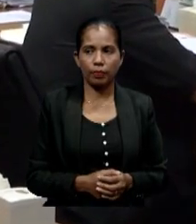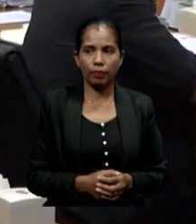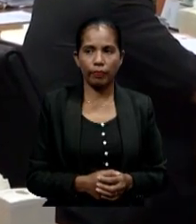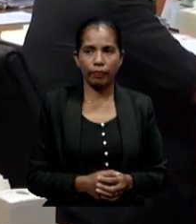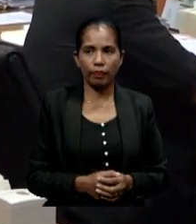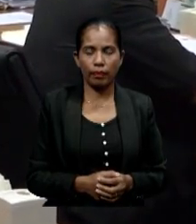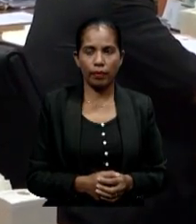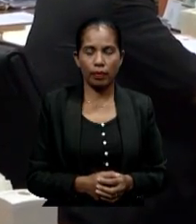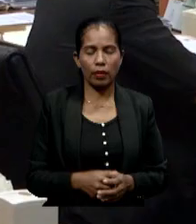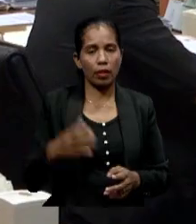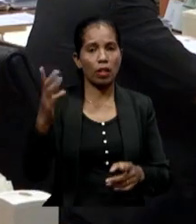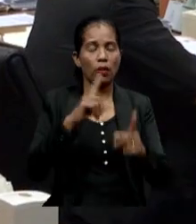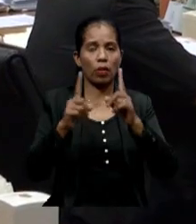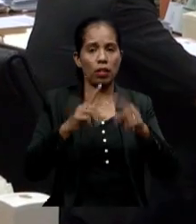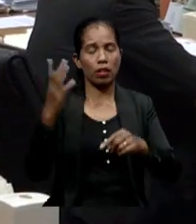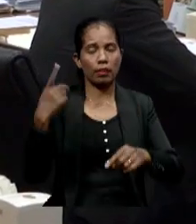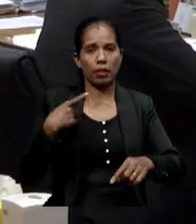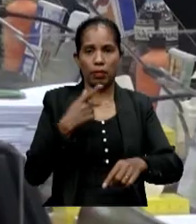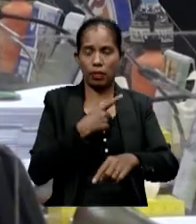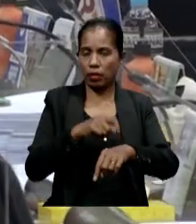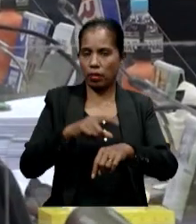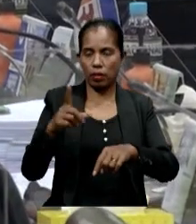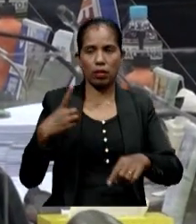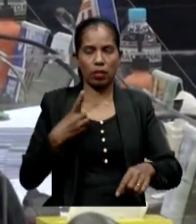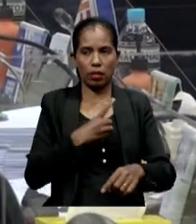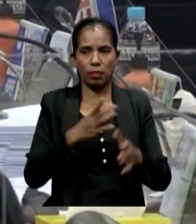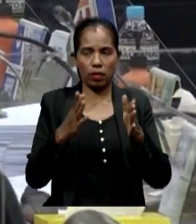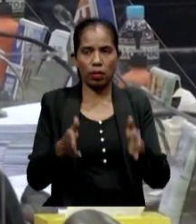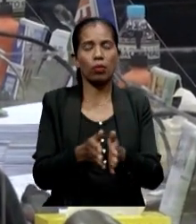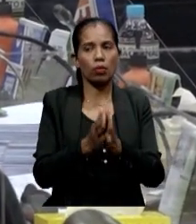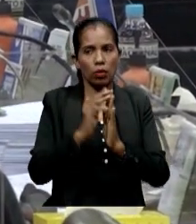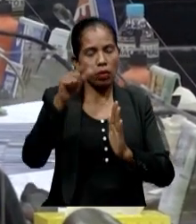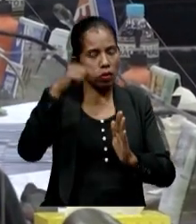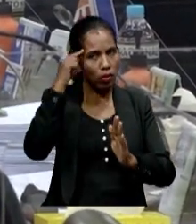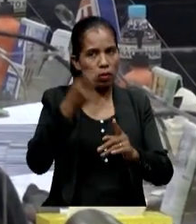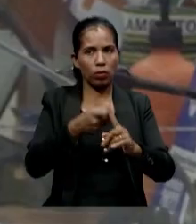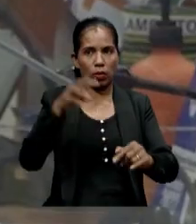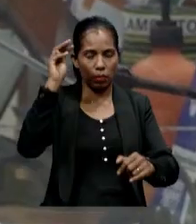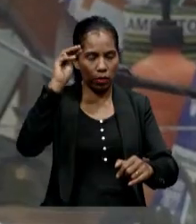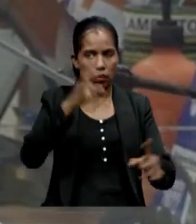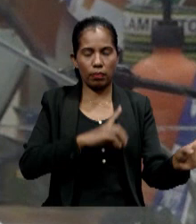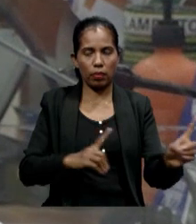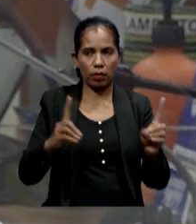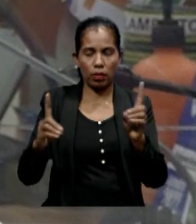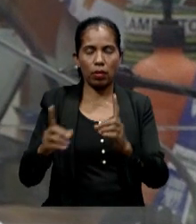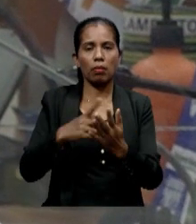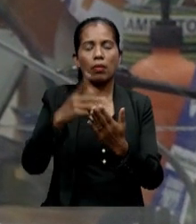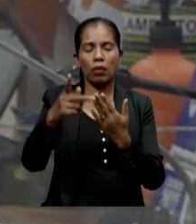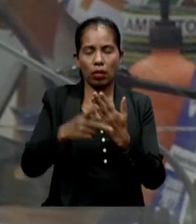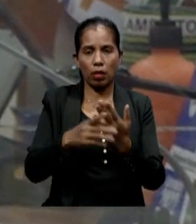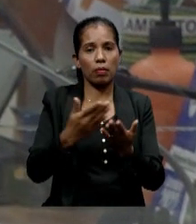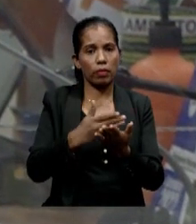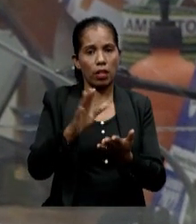Durante a intervenção em plenária Parlamento Nacional, deputado Sira Russo Governo, li Russo Ministério Implementador ba Programa Cesta